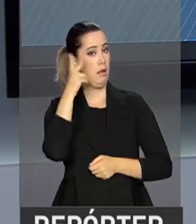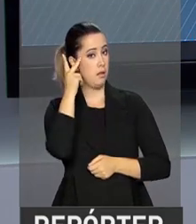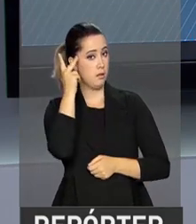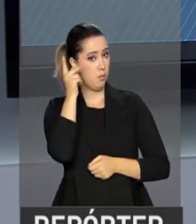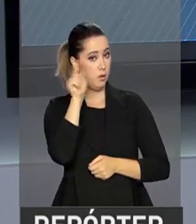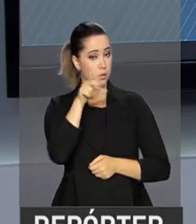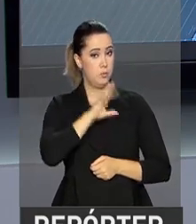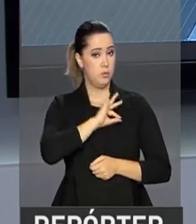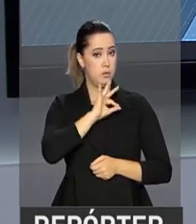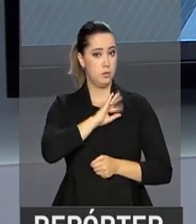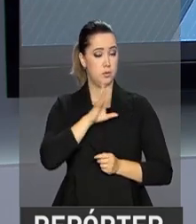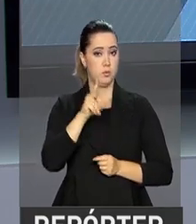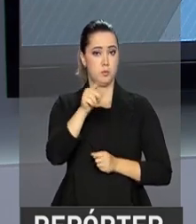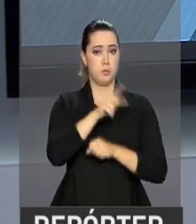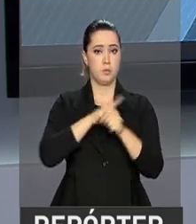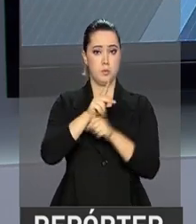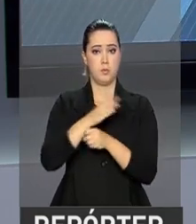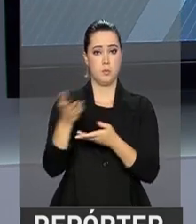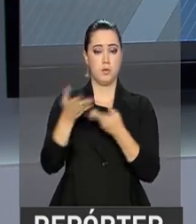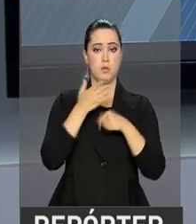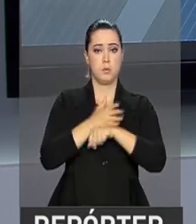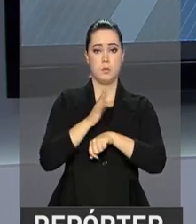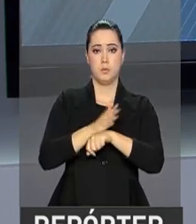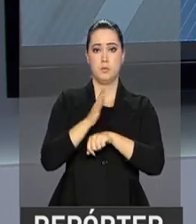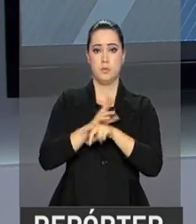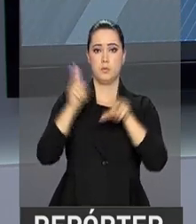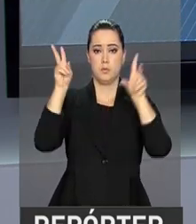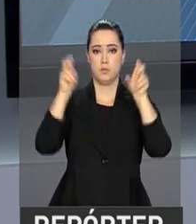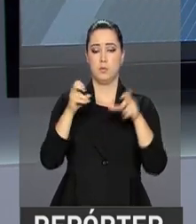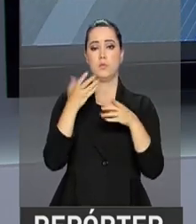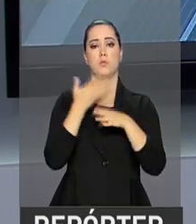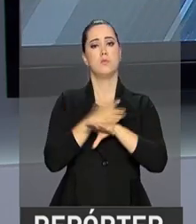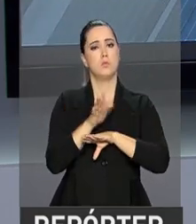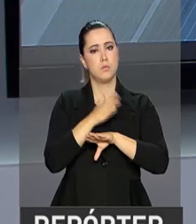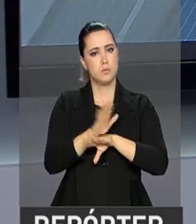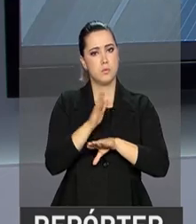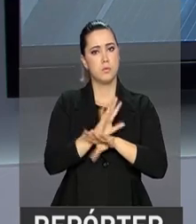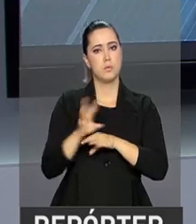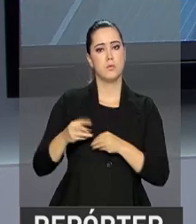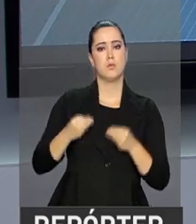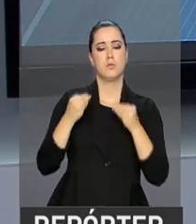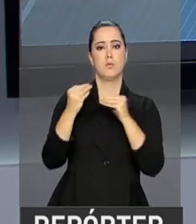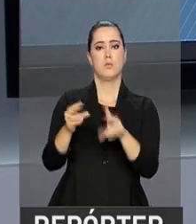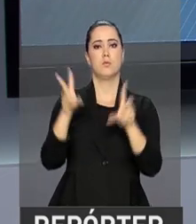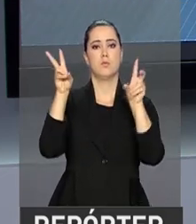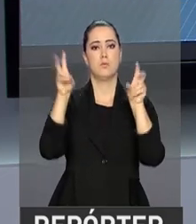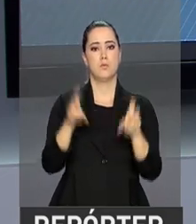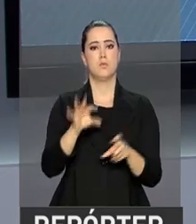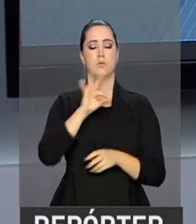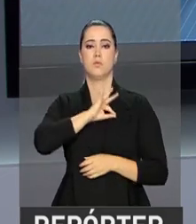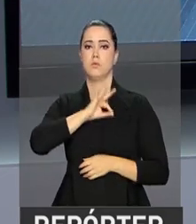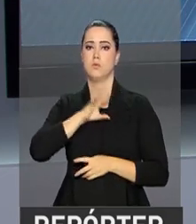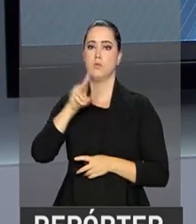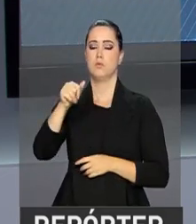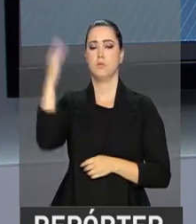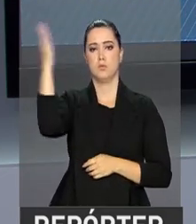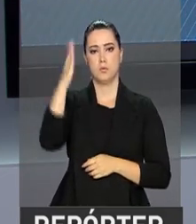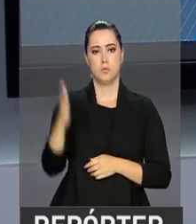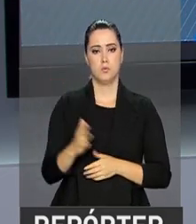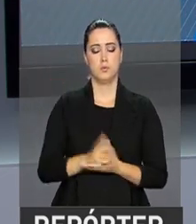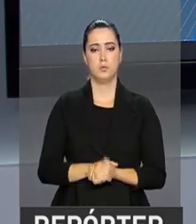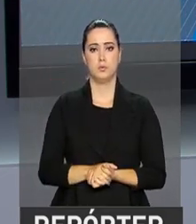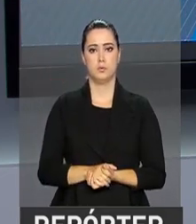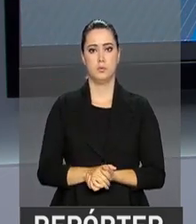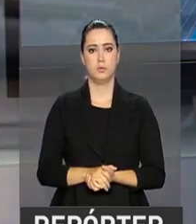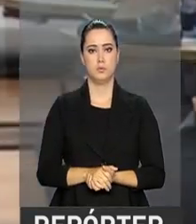Em São Paulo, policiais de todo o país recebem treinamento no tema e são capacitados para levar esse modelo de policiamento para todo